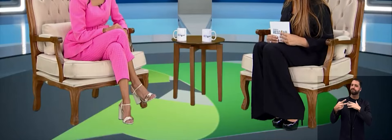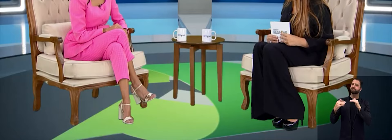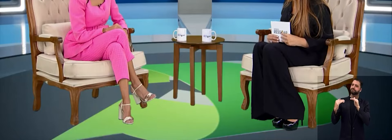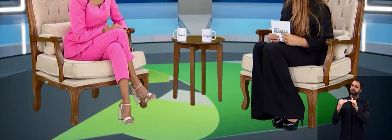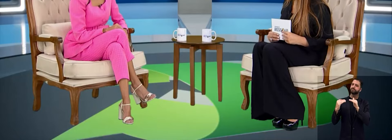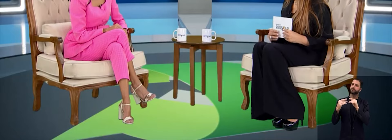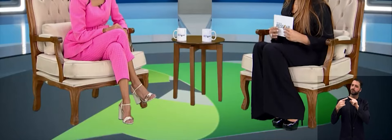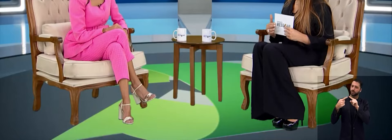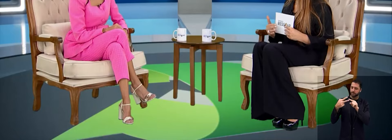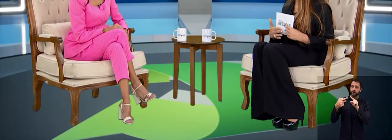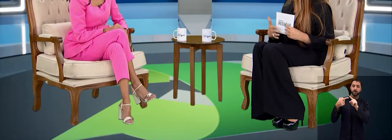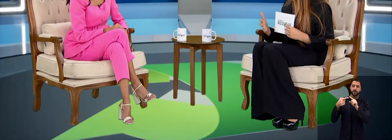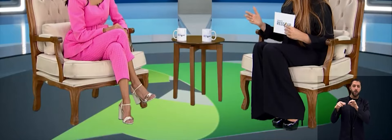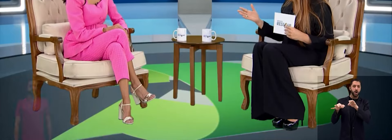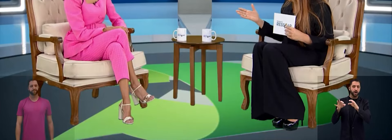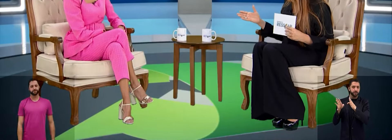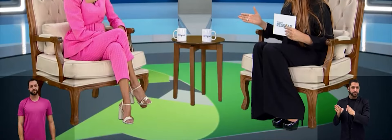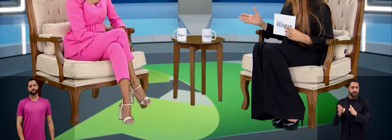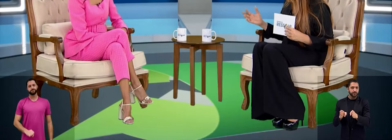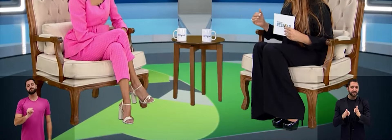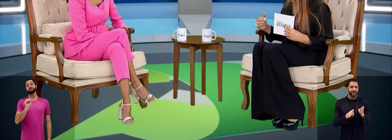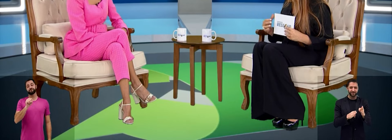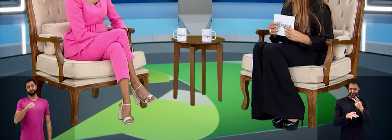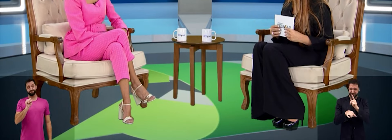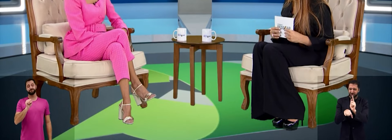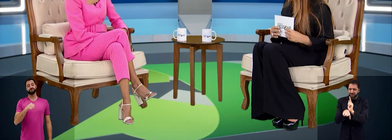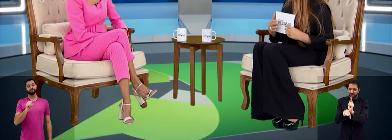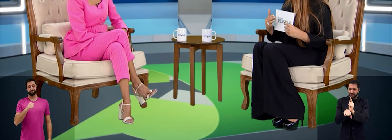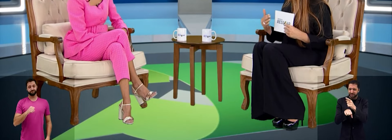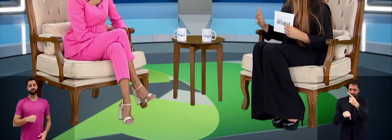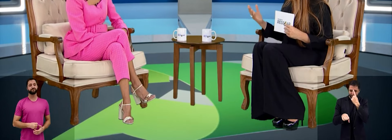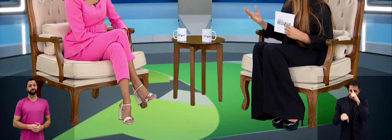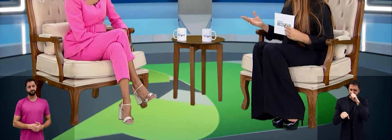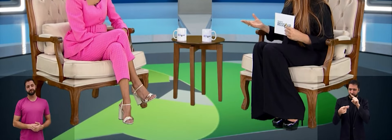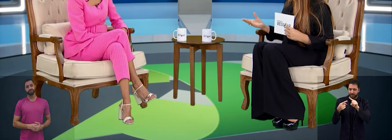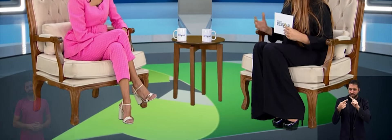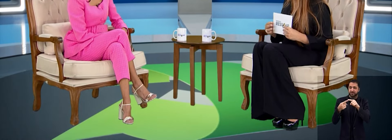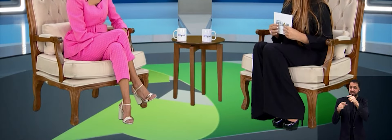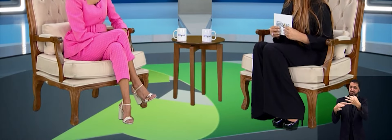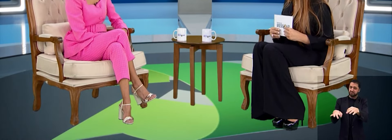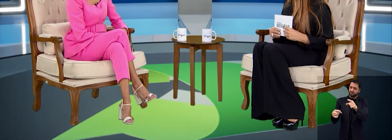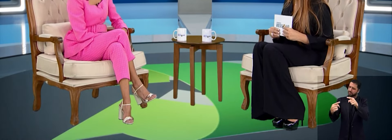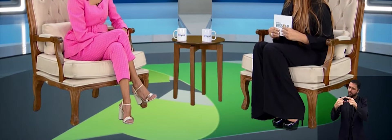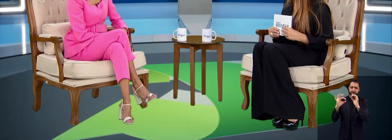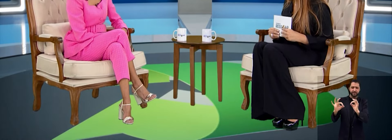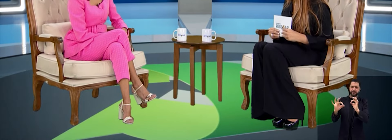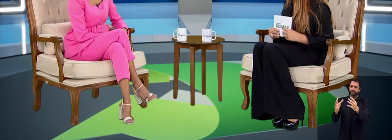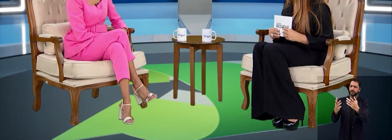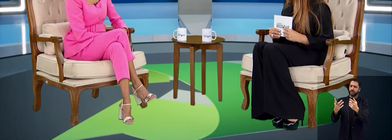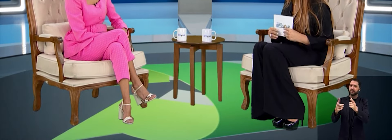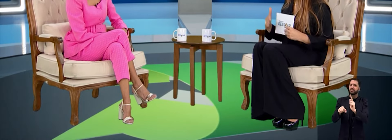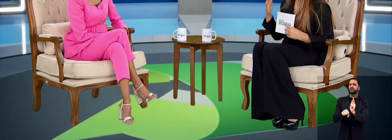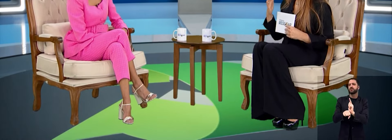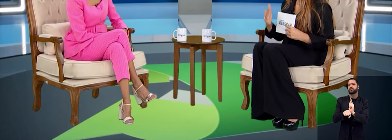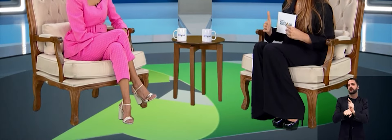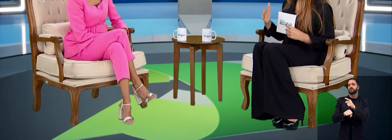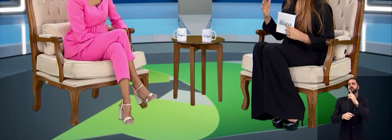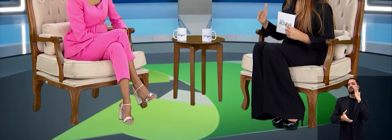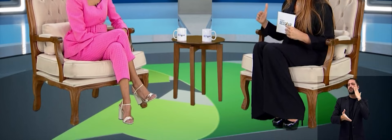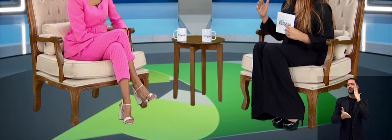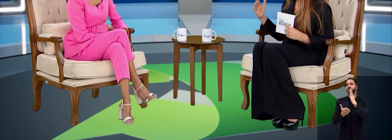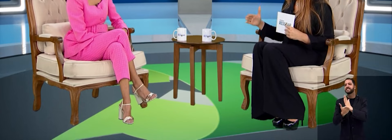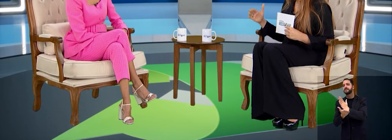encanta muito, que é a organização, essa gestão que você criou, porque isso é gestão, né? Você